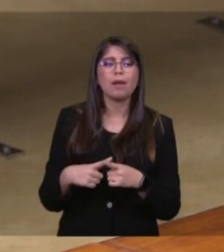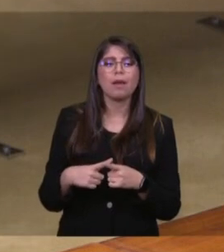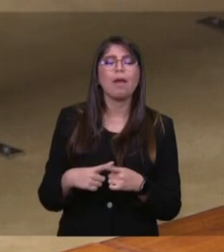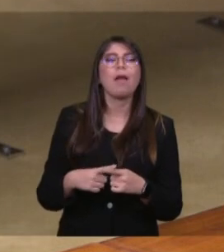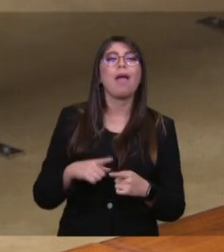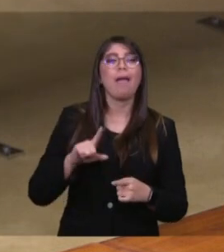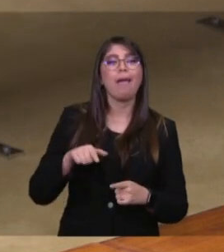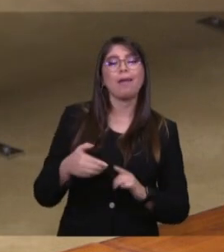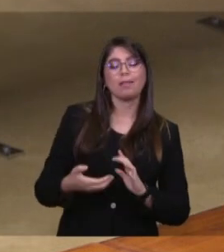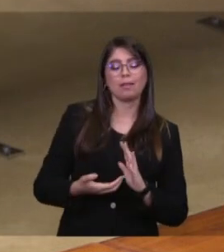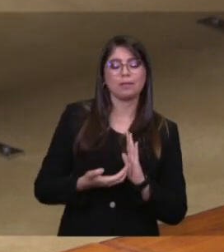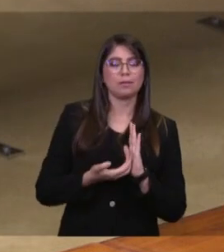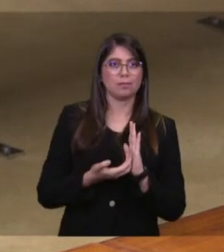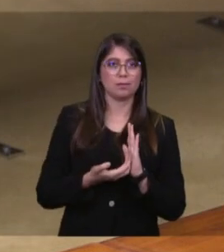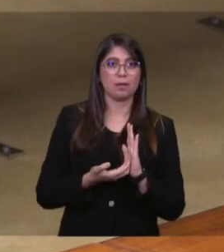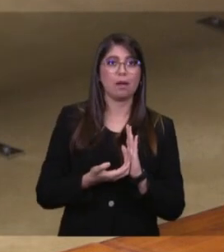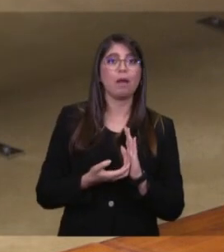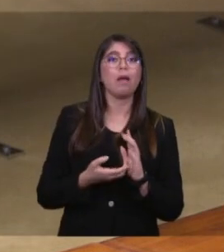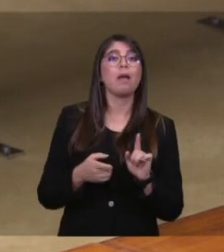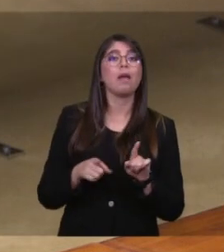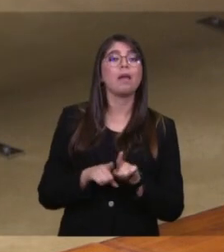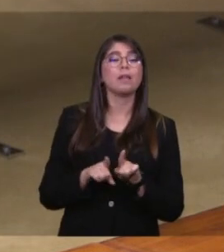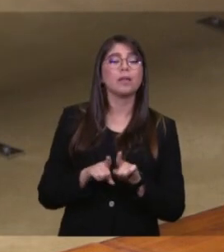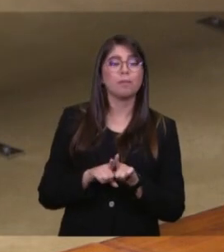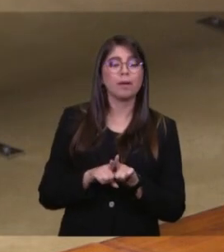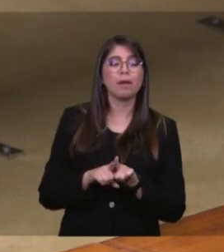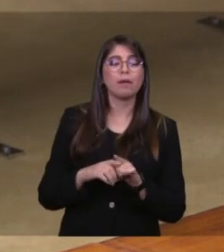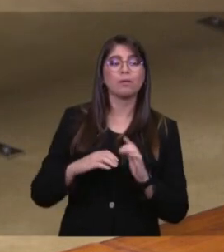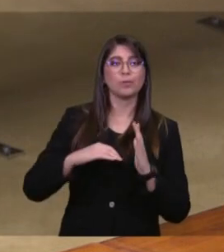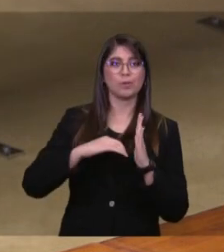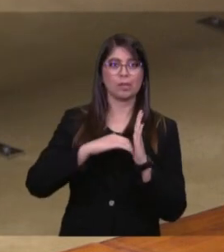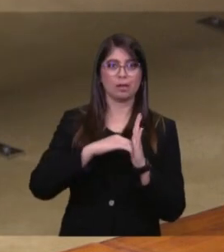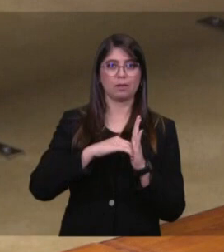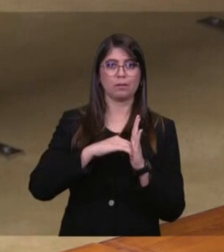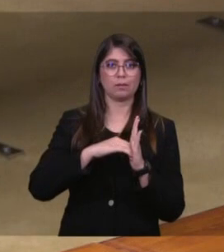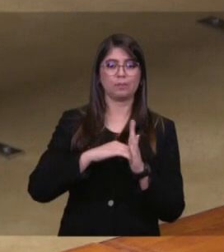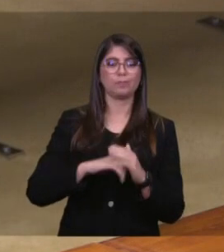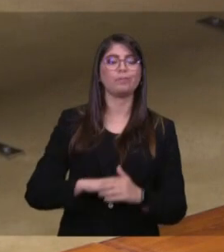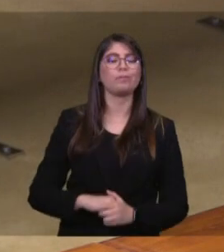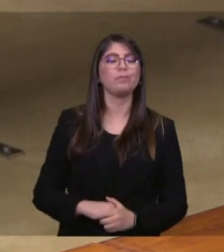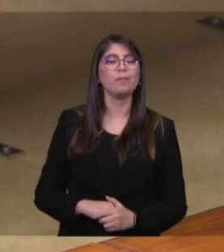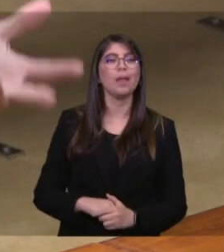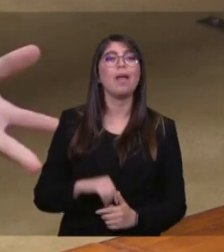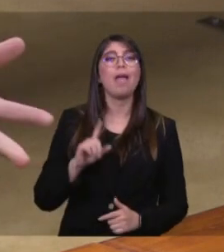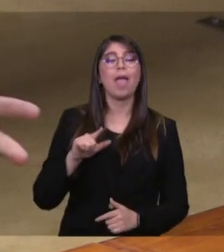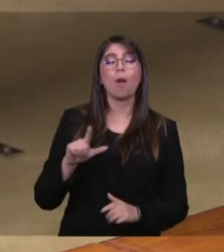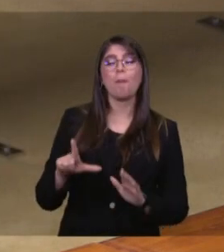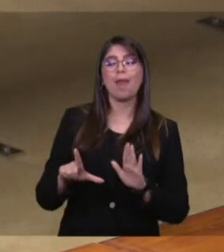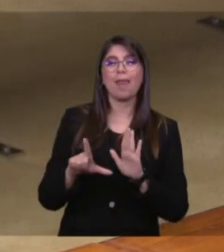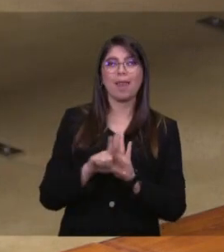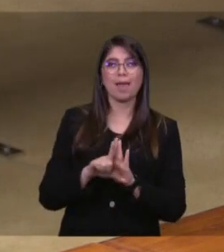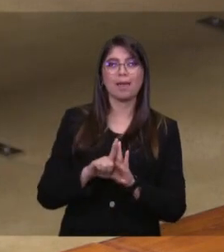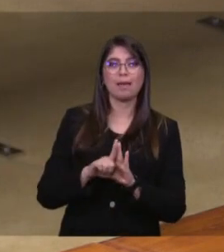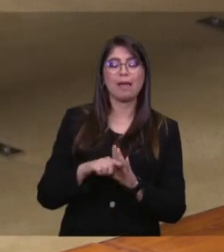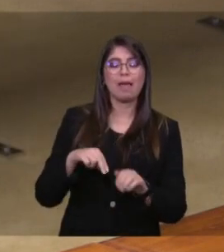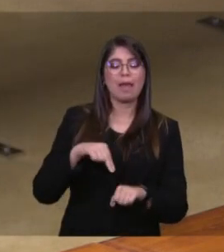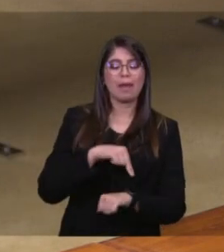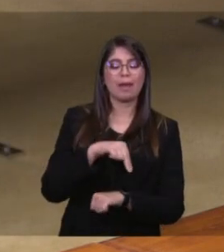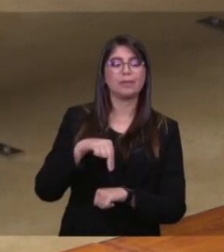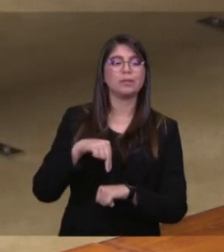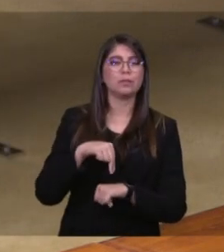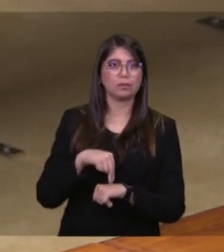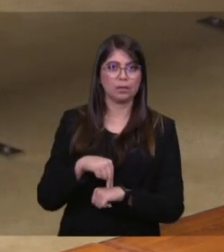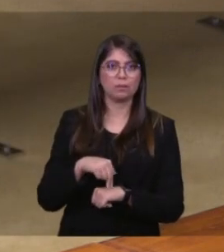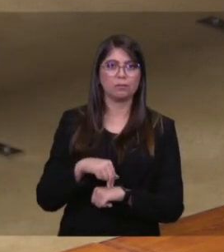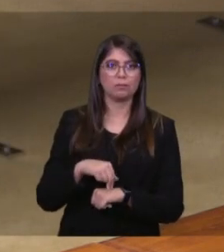Câmara dos Deputados, e da Casa dos Estados brasileiros, o Senado Federal. É uma lei de cunho nacional e que, dentro